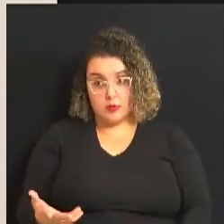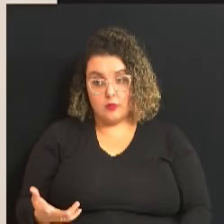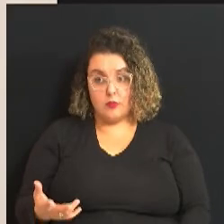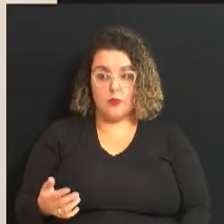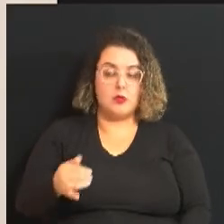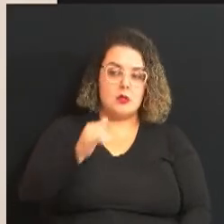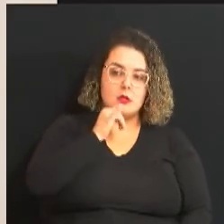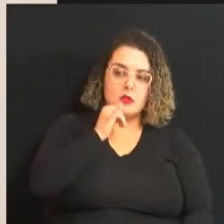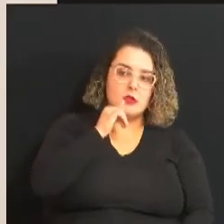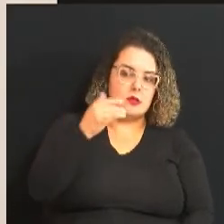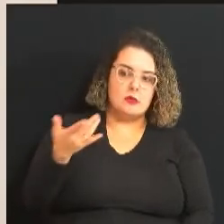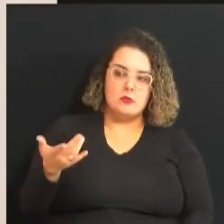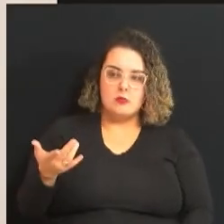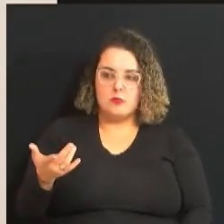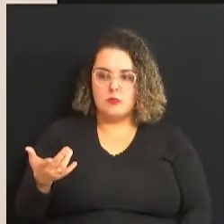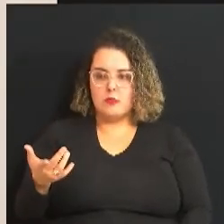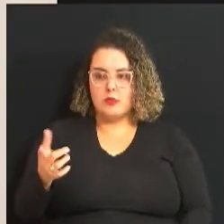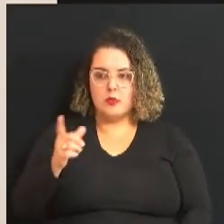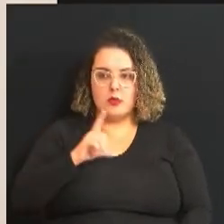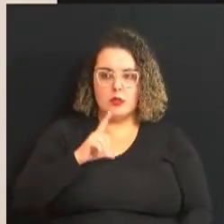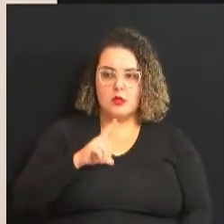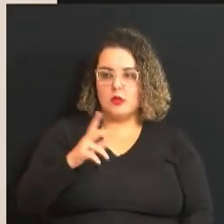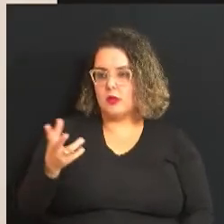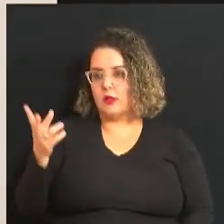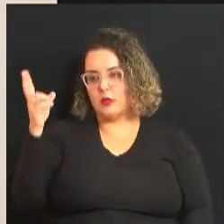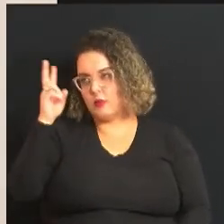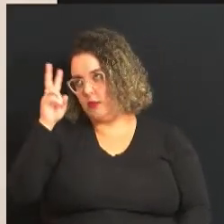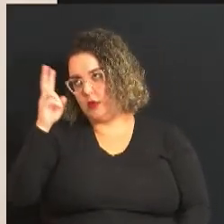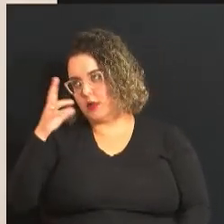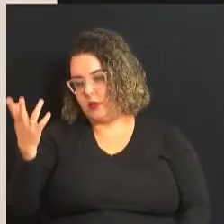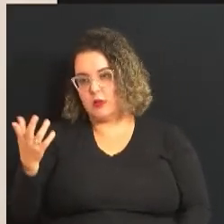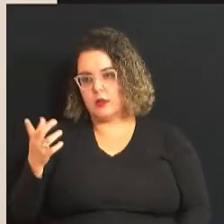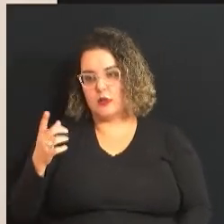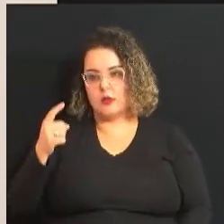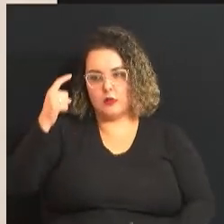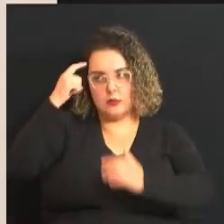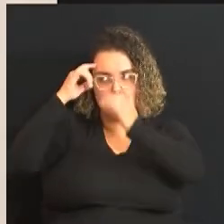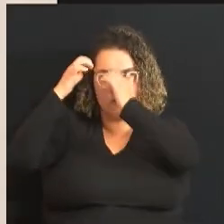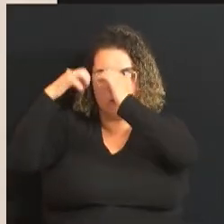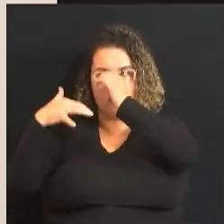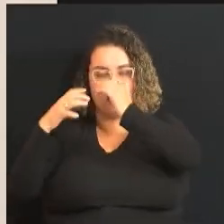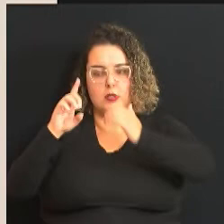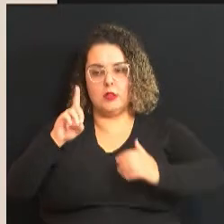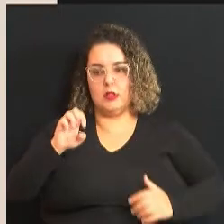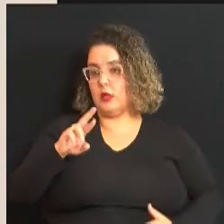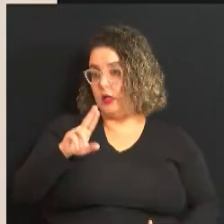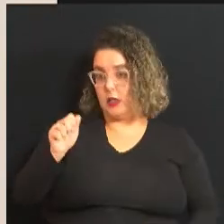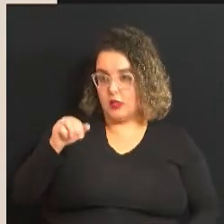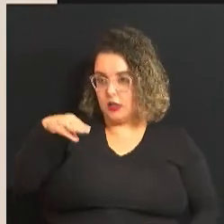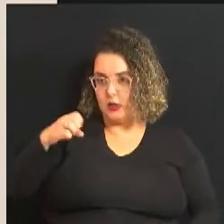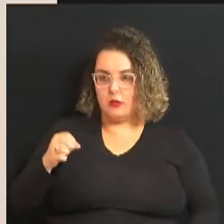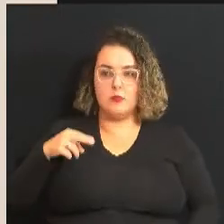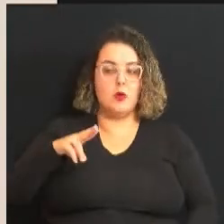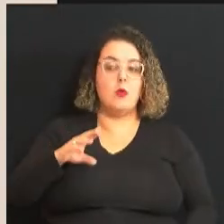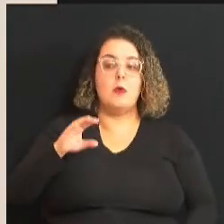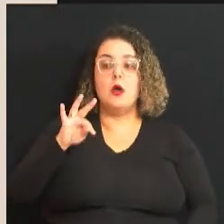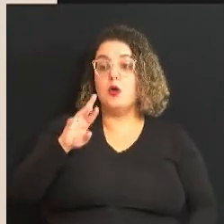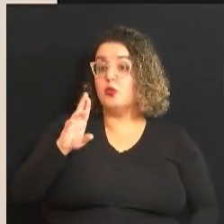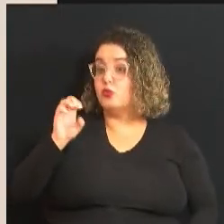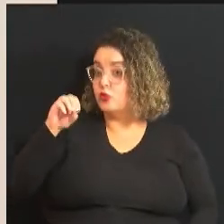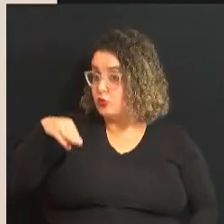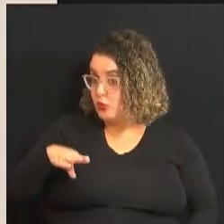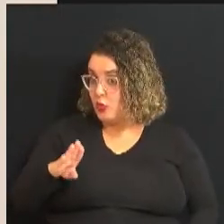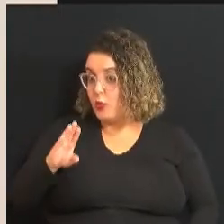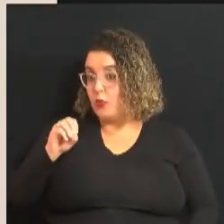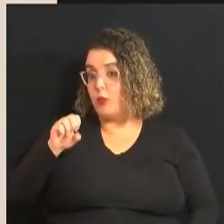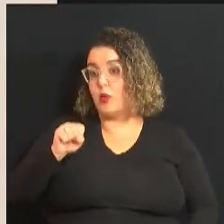ela tem um histórico, por exemplo, que ela já teve um derrame cerebral, ou ela teve uma trombose cerebral e ela quer usar esse